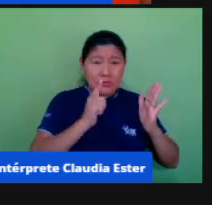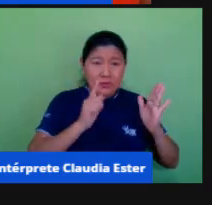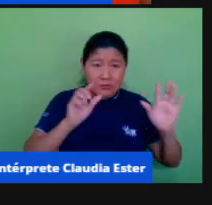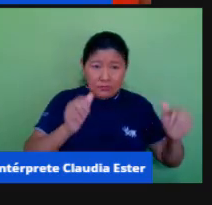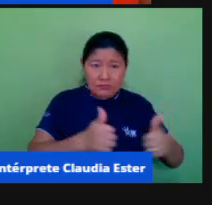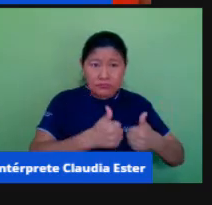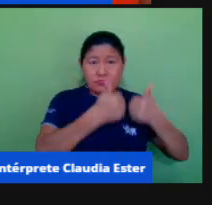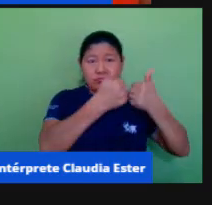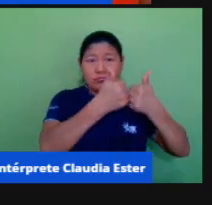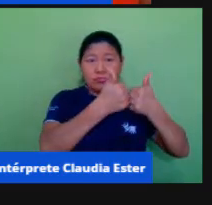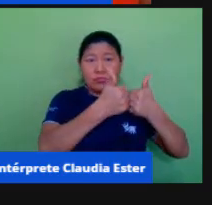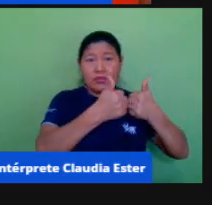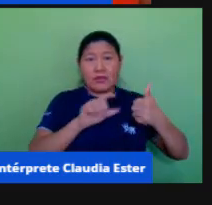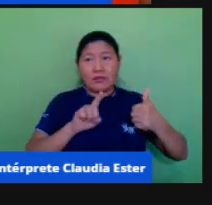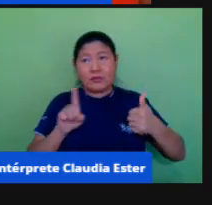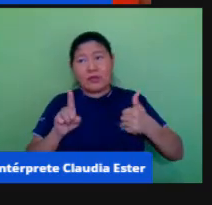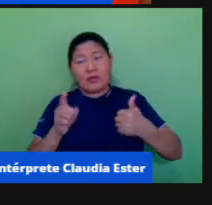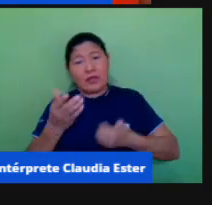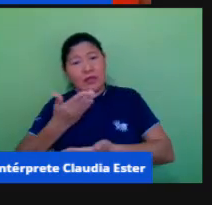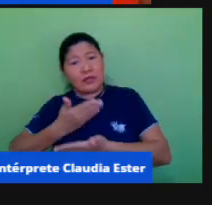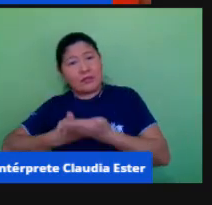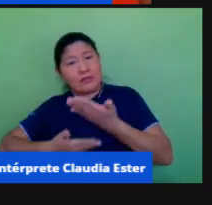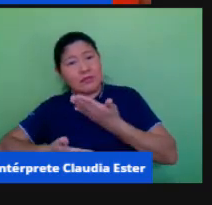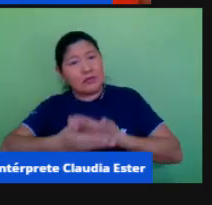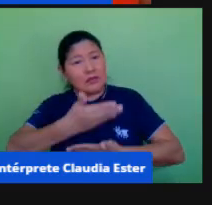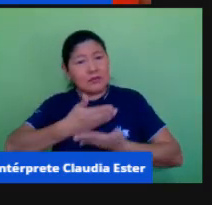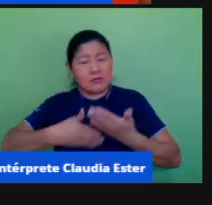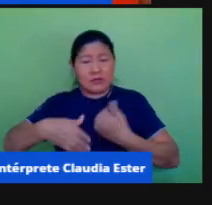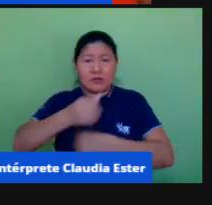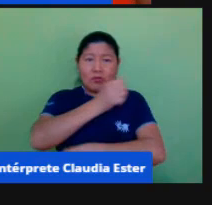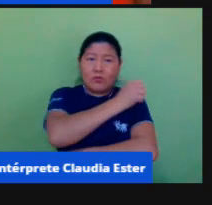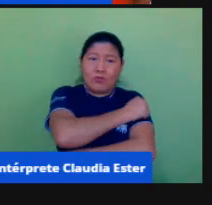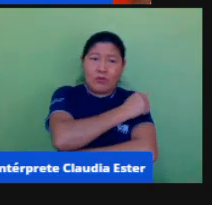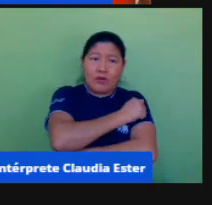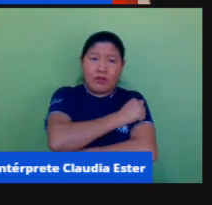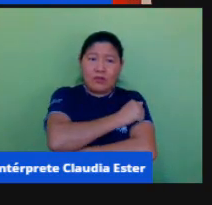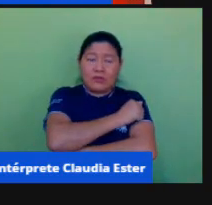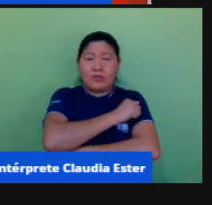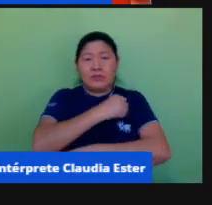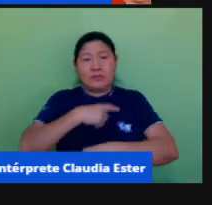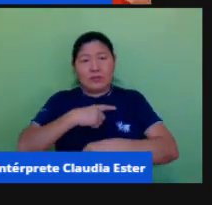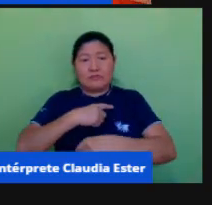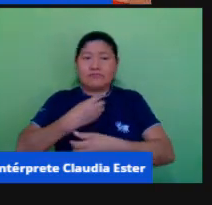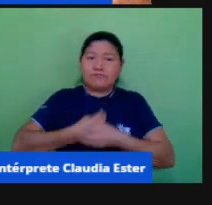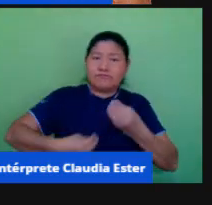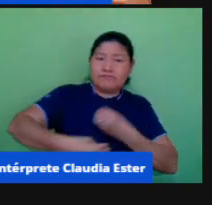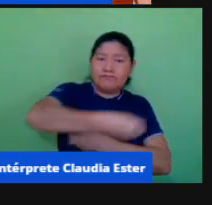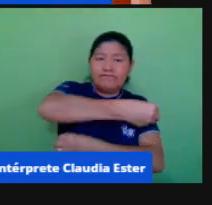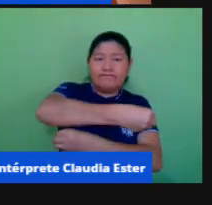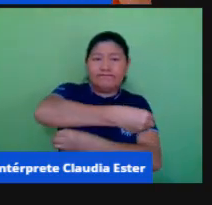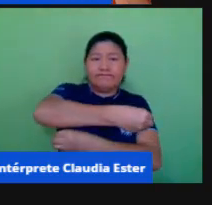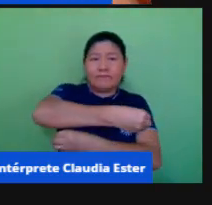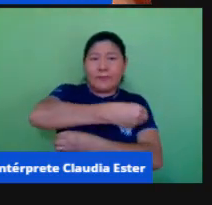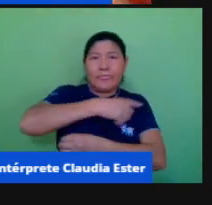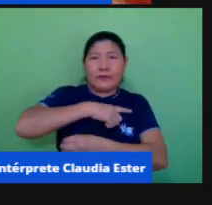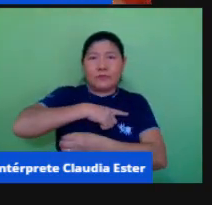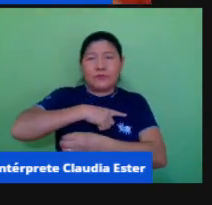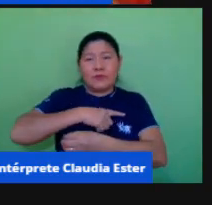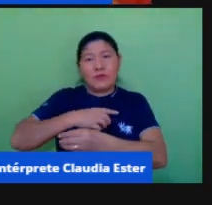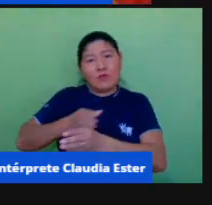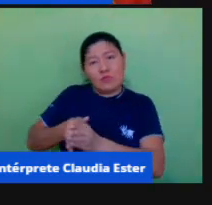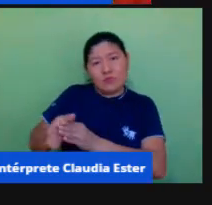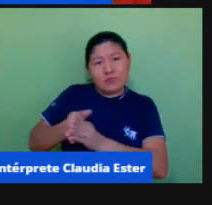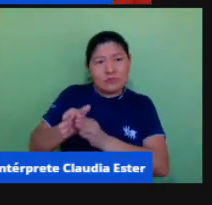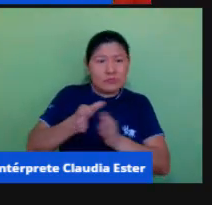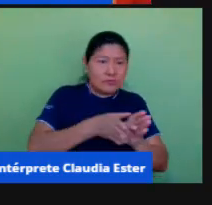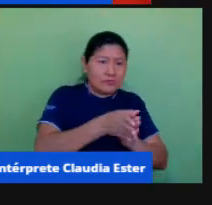Mediar a relação do aluno com o uso da tecnologia para gerar um conhecimento crítico. Essa questão da mediação do professor